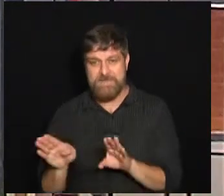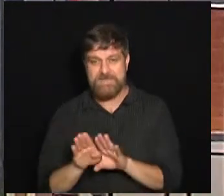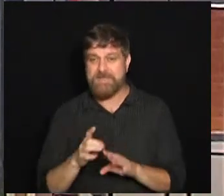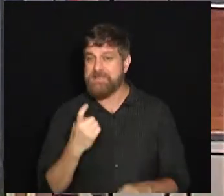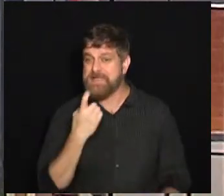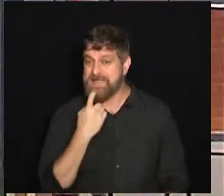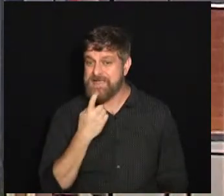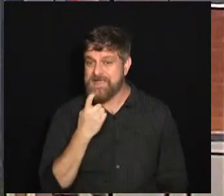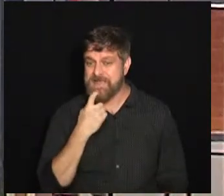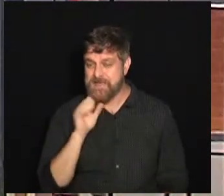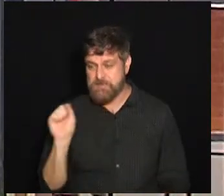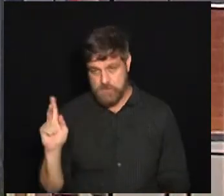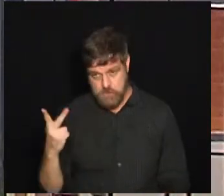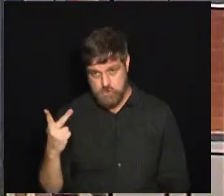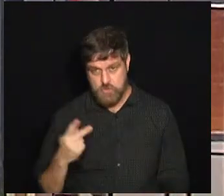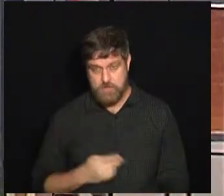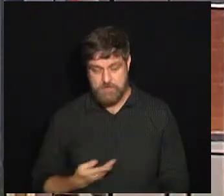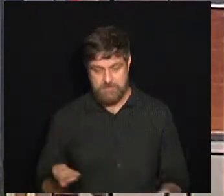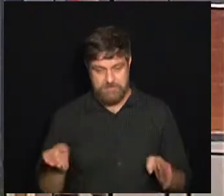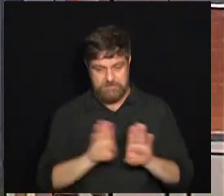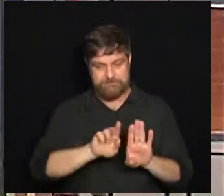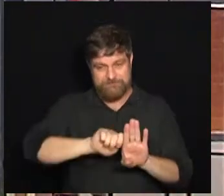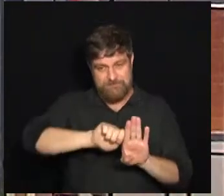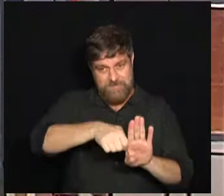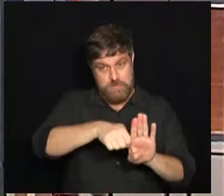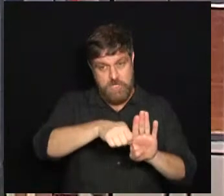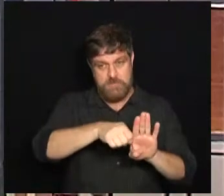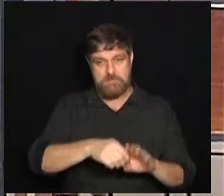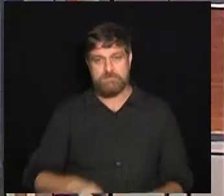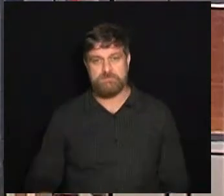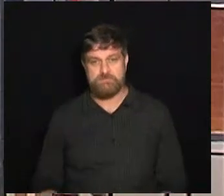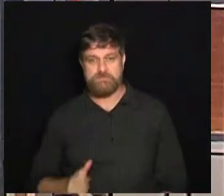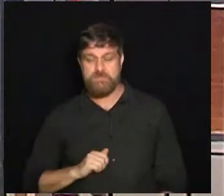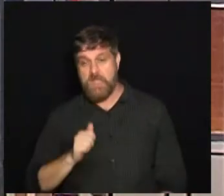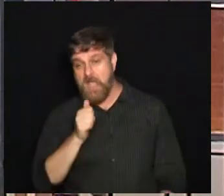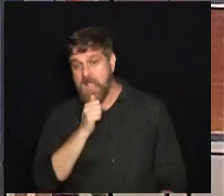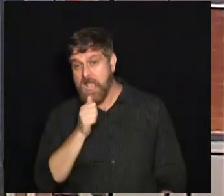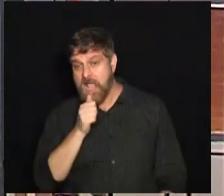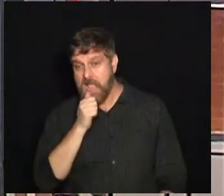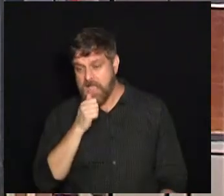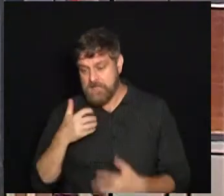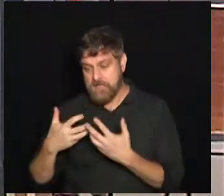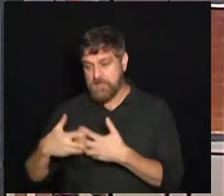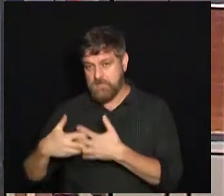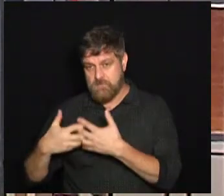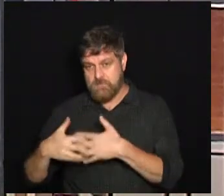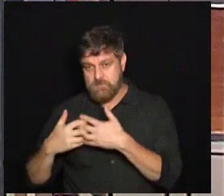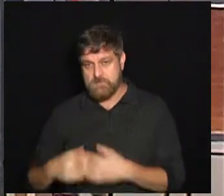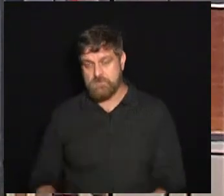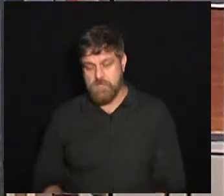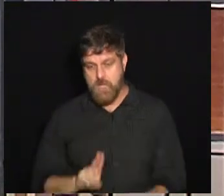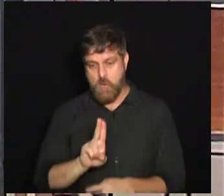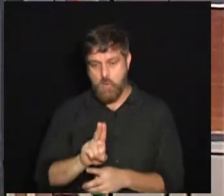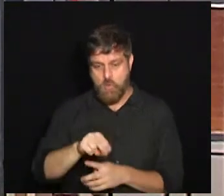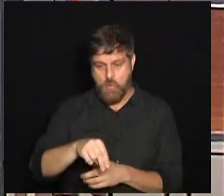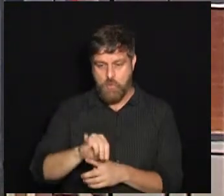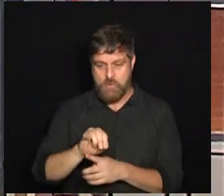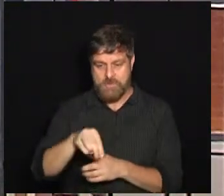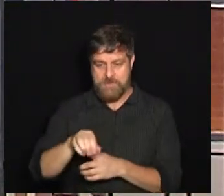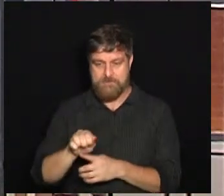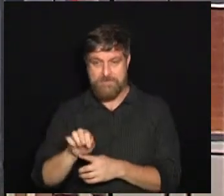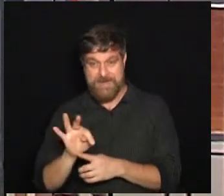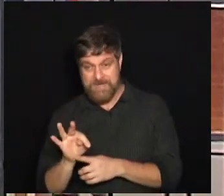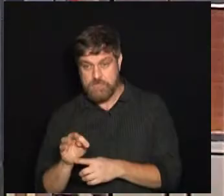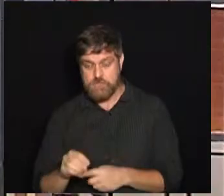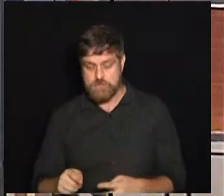Campinas Shopping. Esses estão fechados. Os que ainda mantêm a atividade, Unimart, Parque Prado